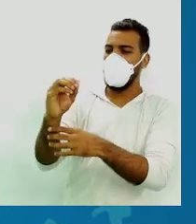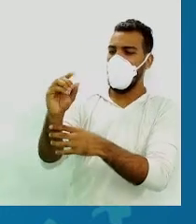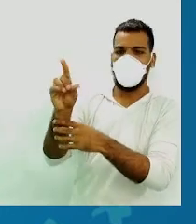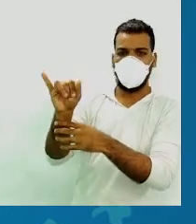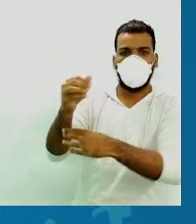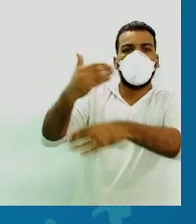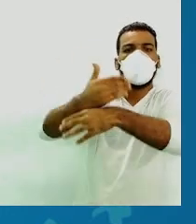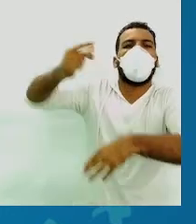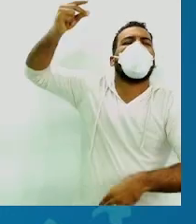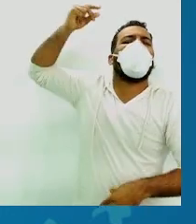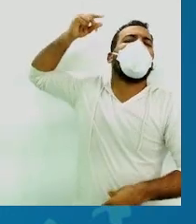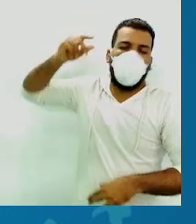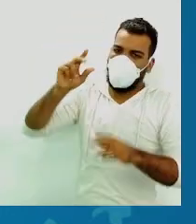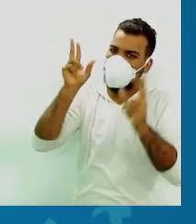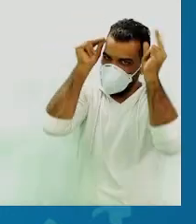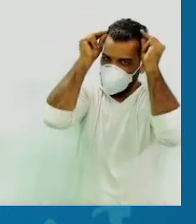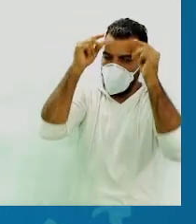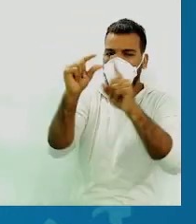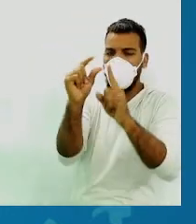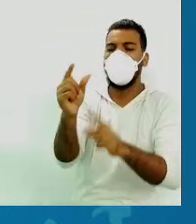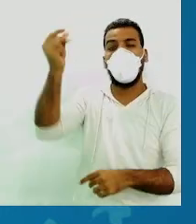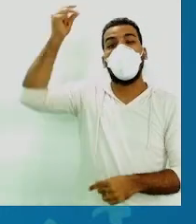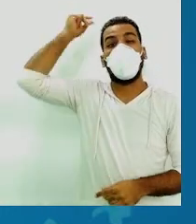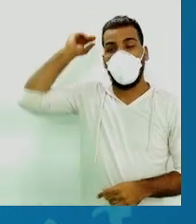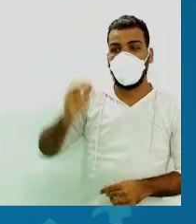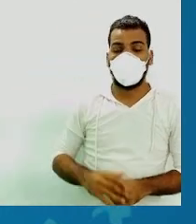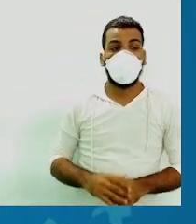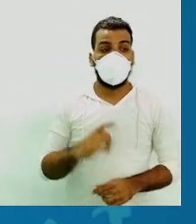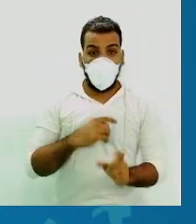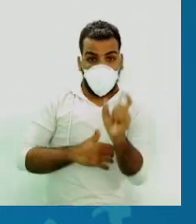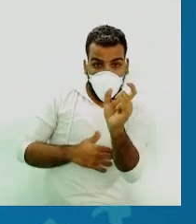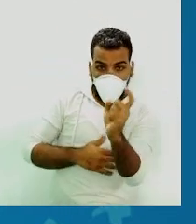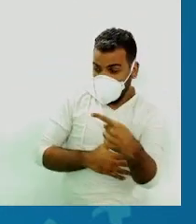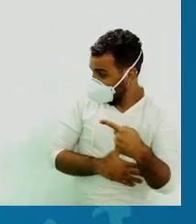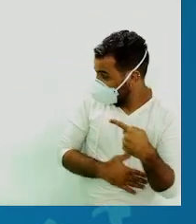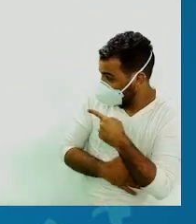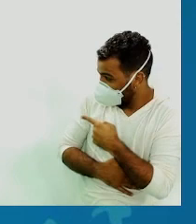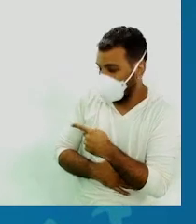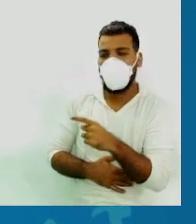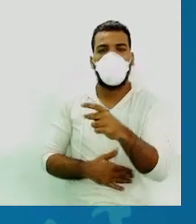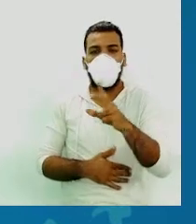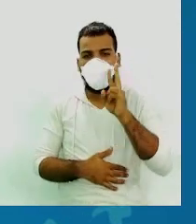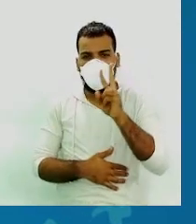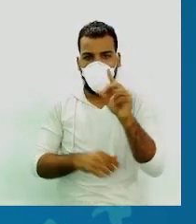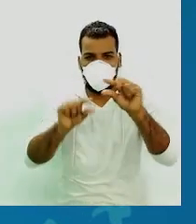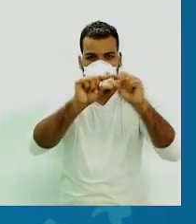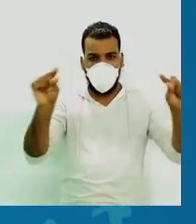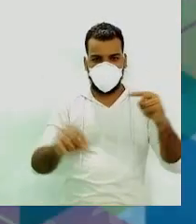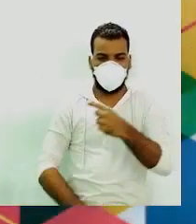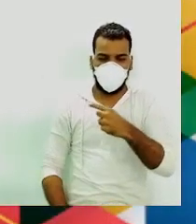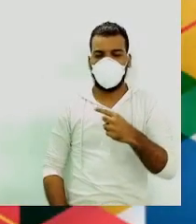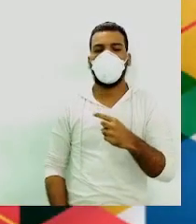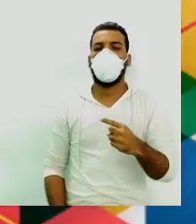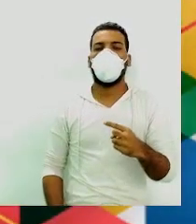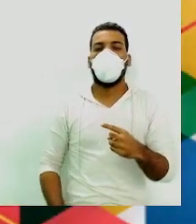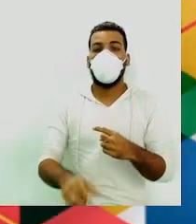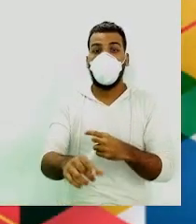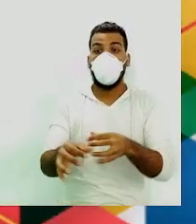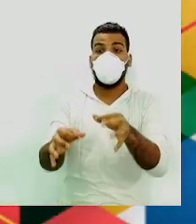ética. E aqui tem uma palavrinha que é utilizada aqui na frase de Aristóteles, como você pode ver, a questão